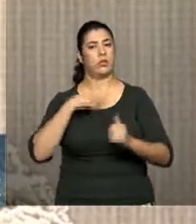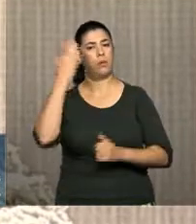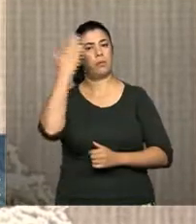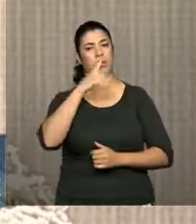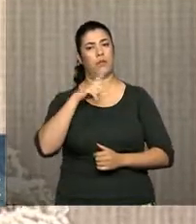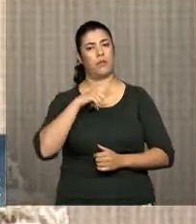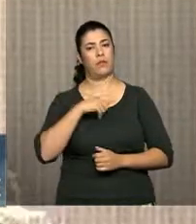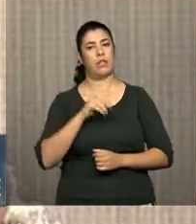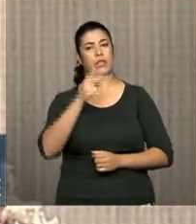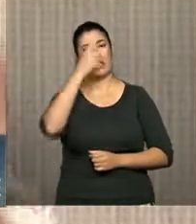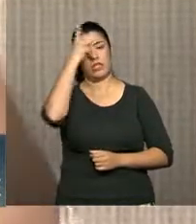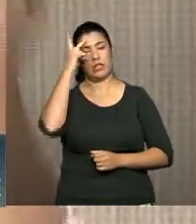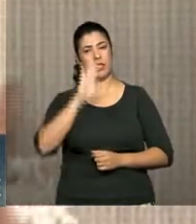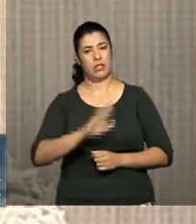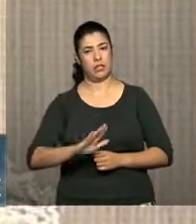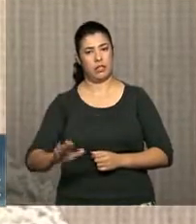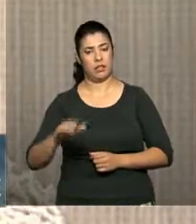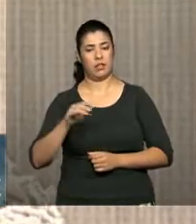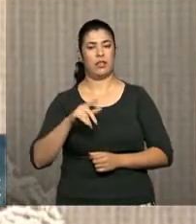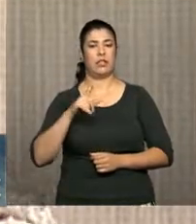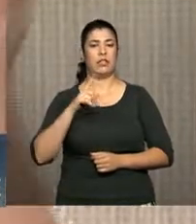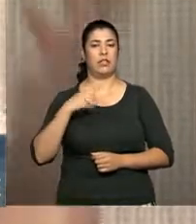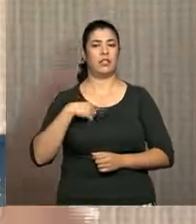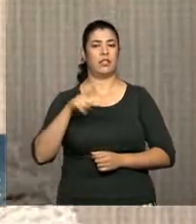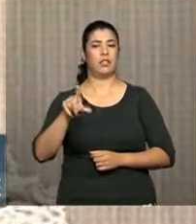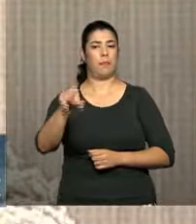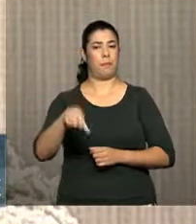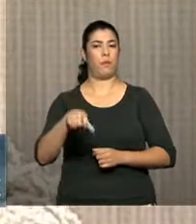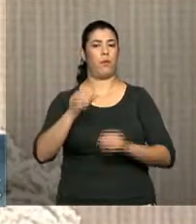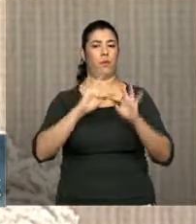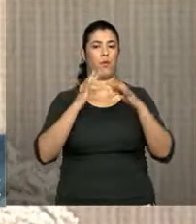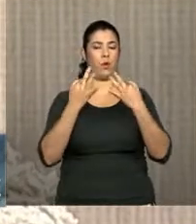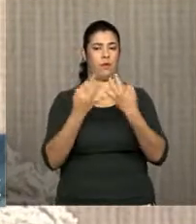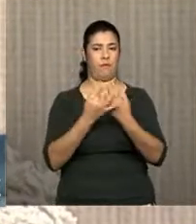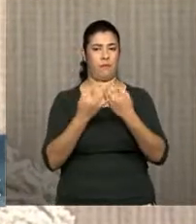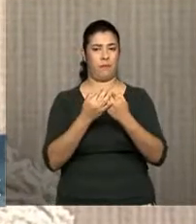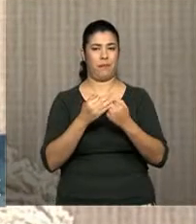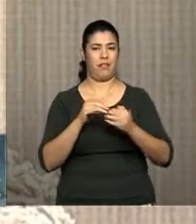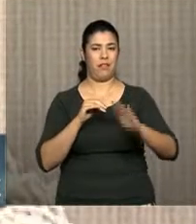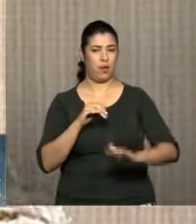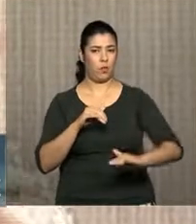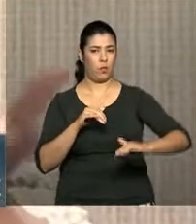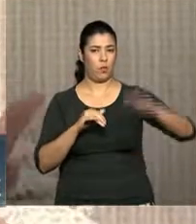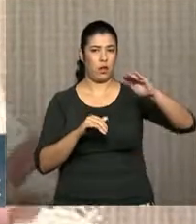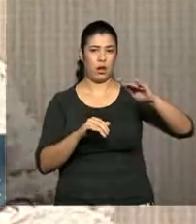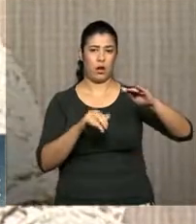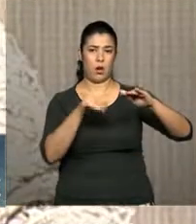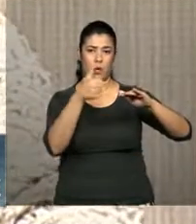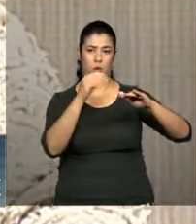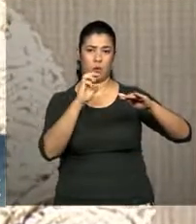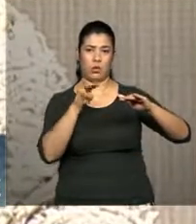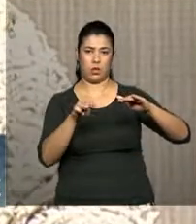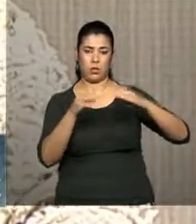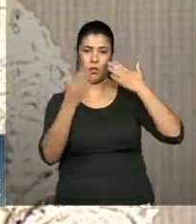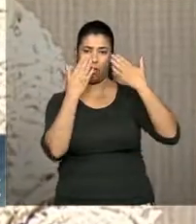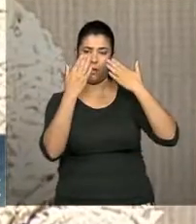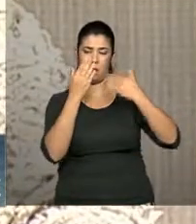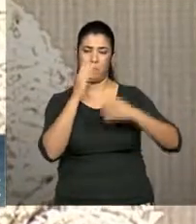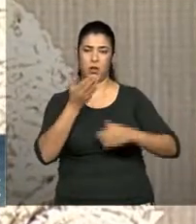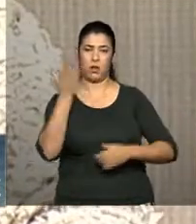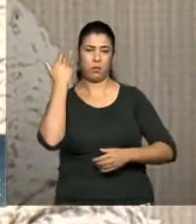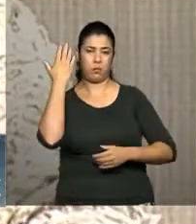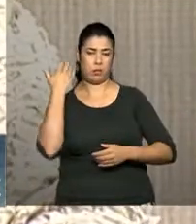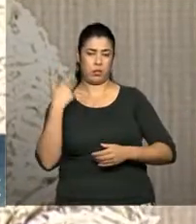bolsa família crescer 1 centímetro acima da média histórica das crianças pobres fica até acesso ao desenvolvimento